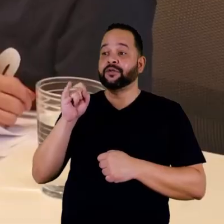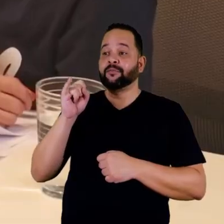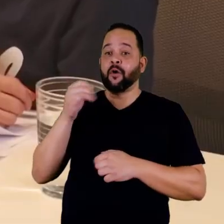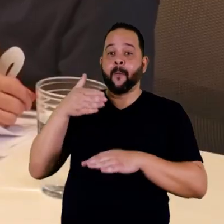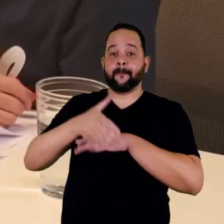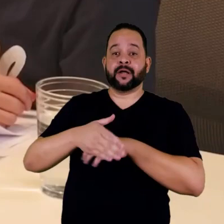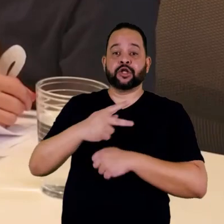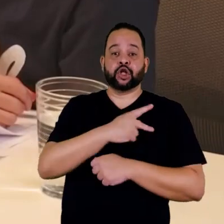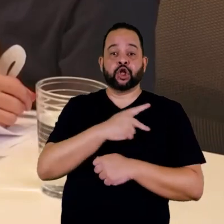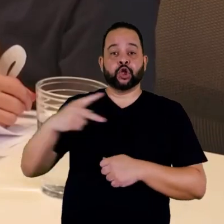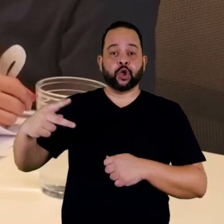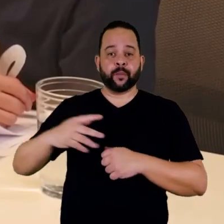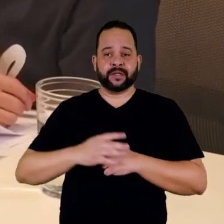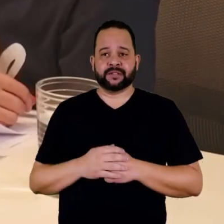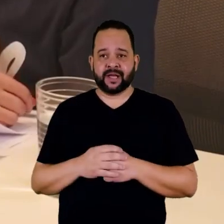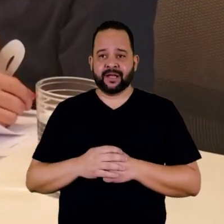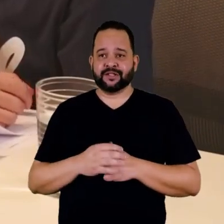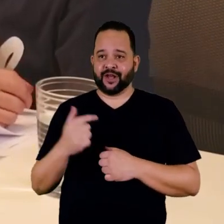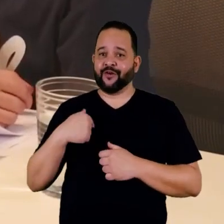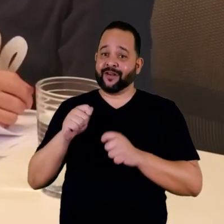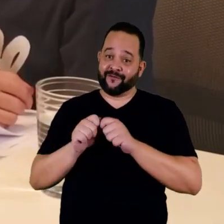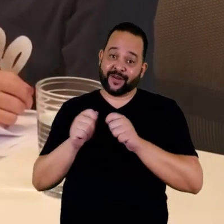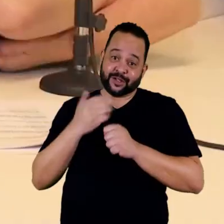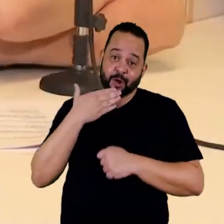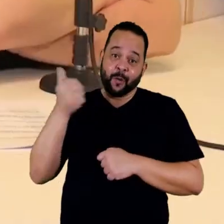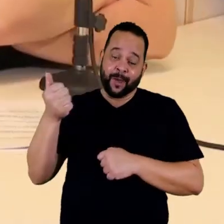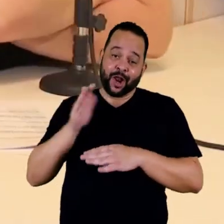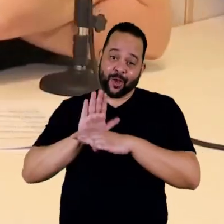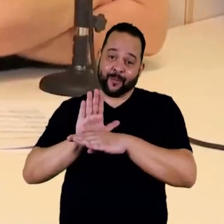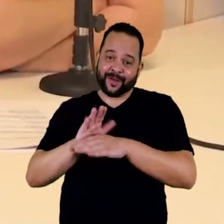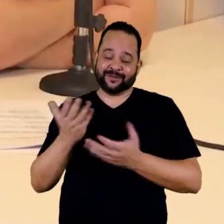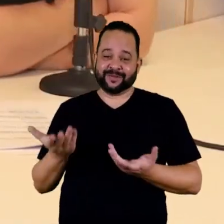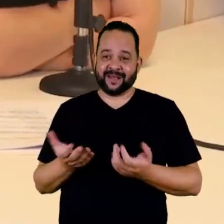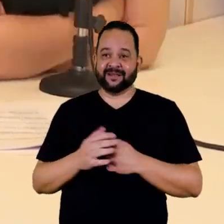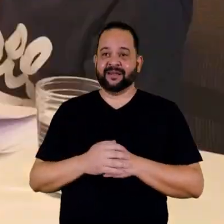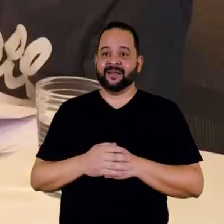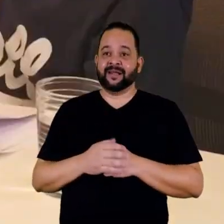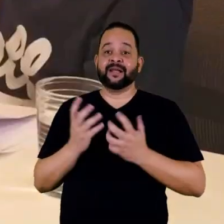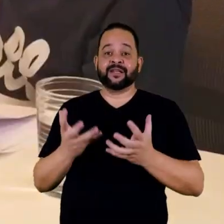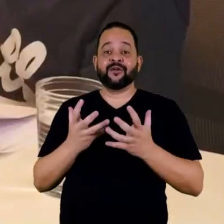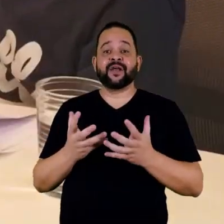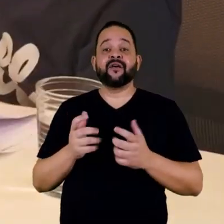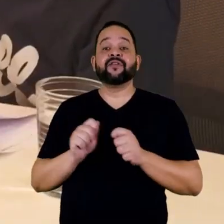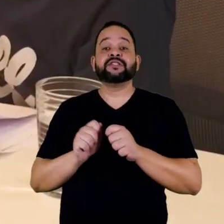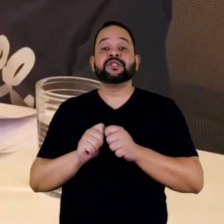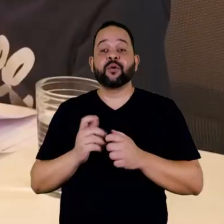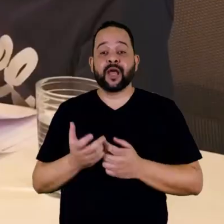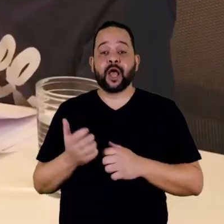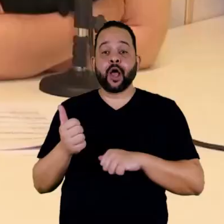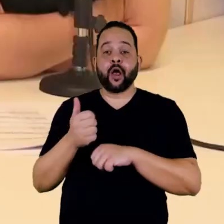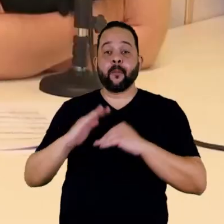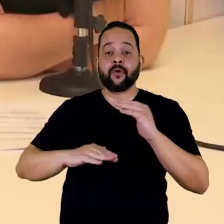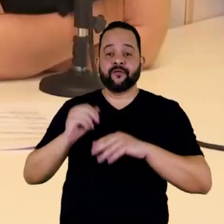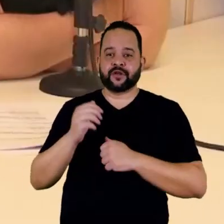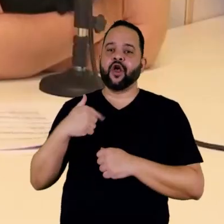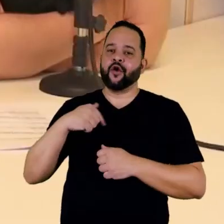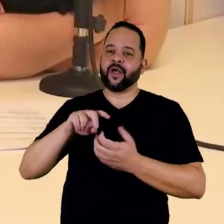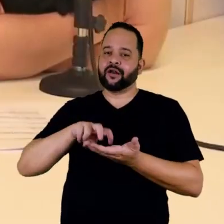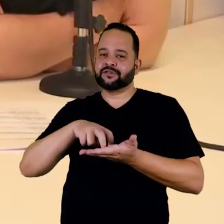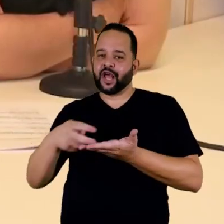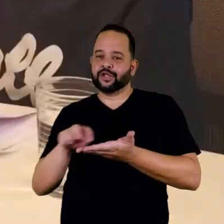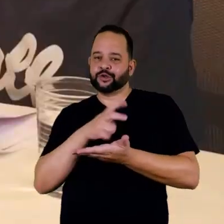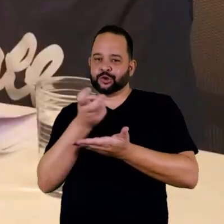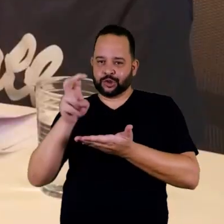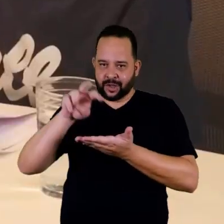seria eu faria o que desse o que fosse melhor mas o que que você quer ser eu quero ser ginasta ol eu fiz ginástica